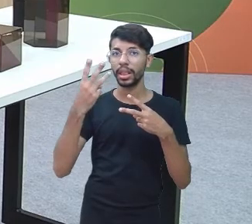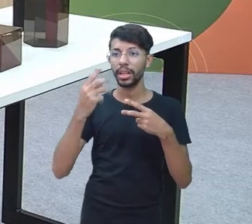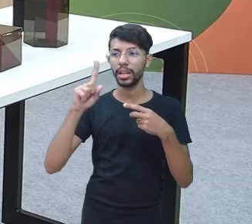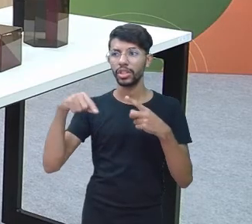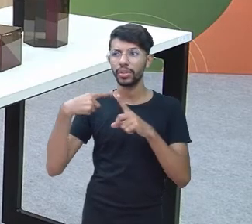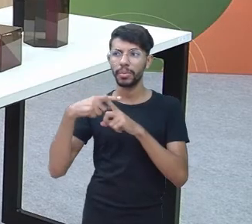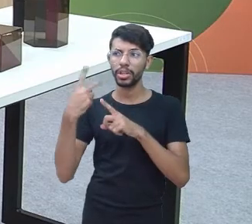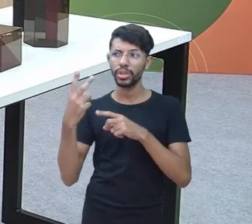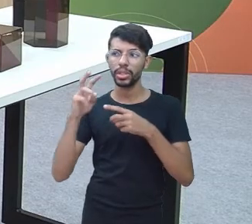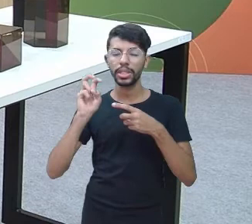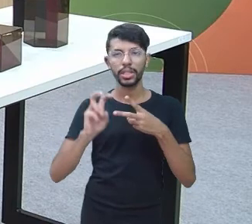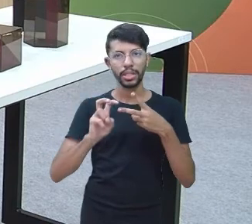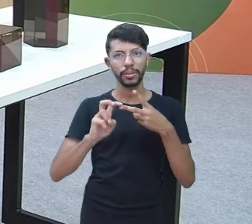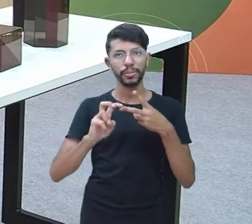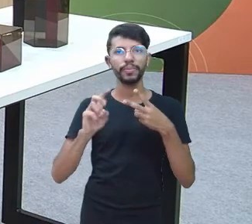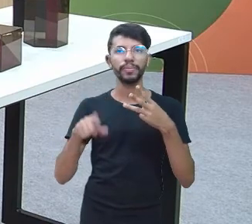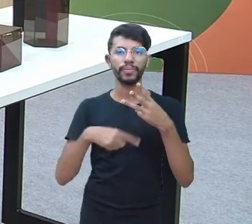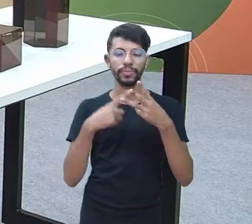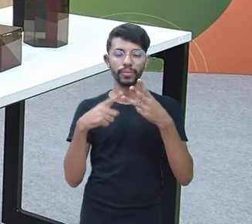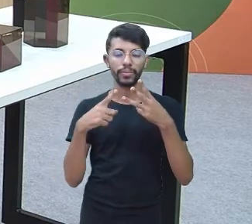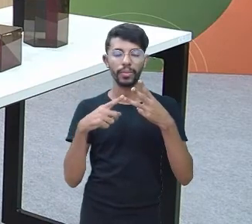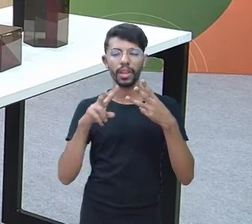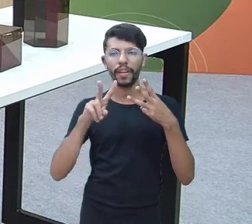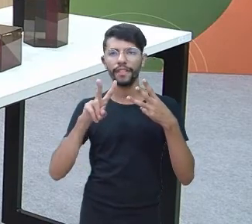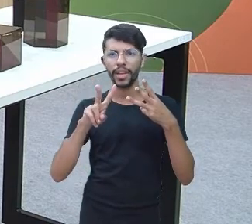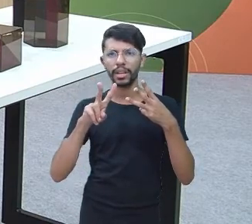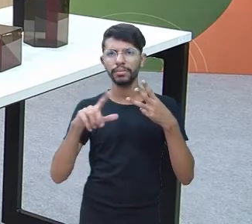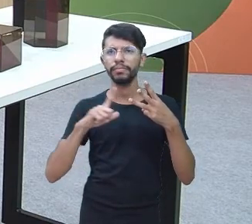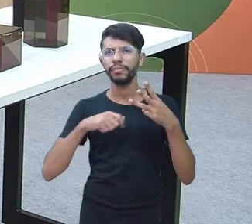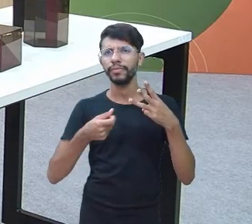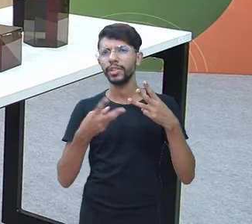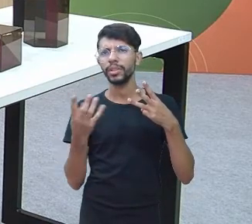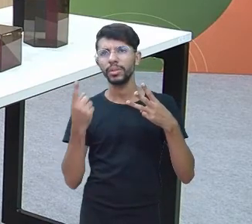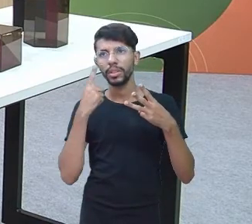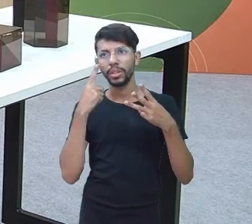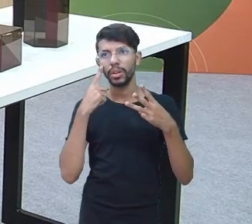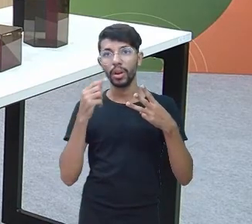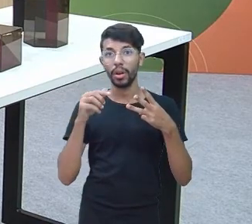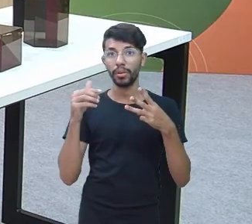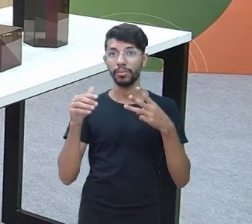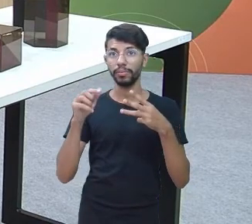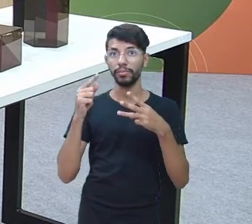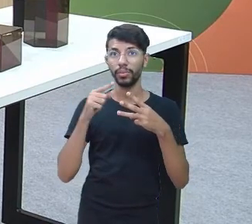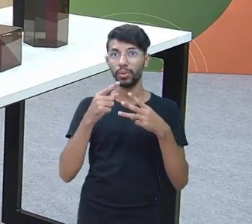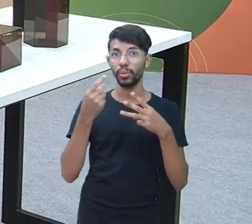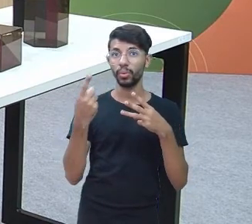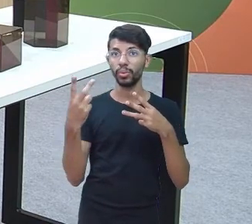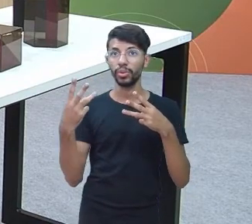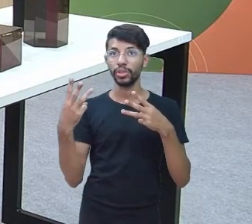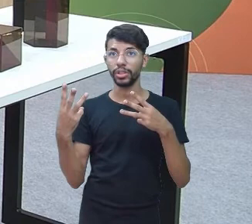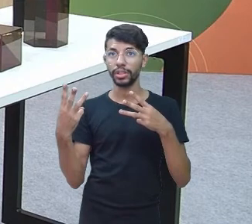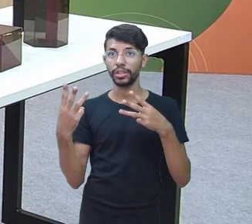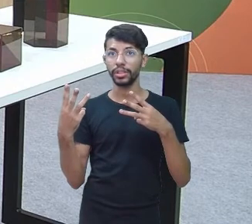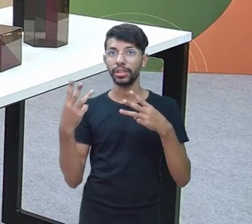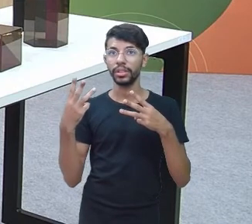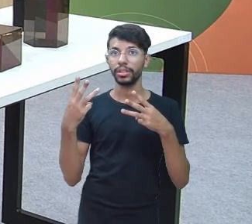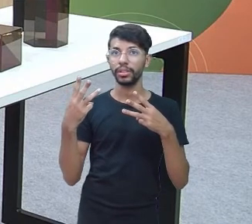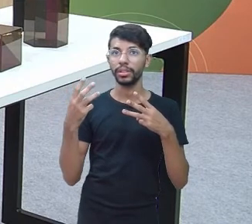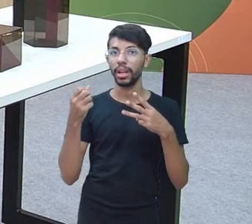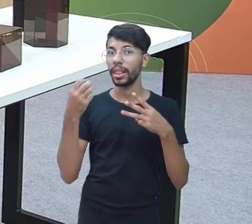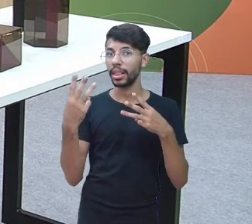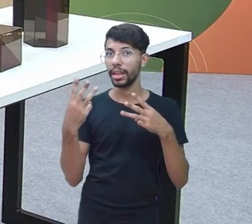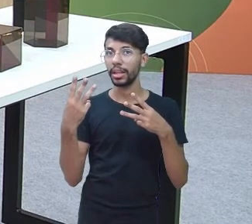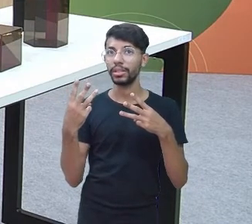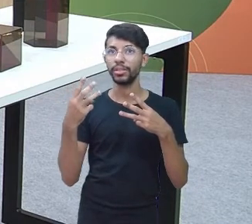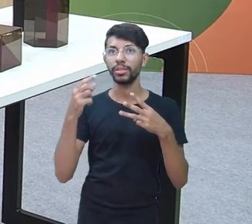5, né? Quantos vértices a gente vai ter, ó? Então, eu tenho as pontinhas, né? 1, 2, 3, ó, 3 pontinhas